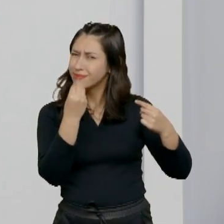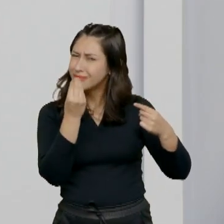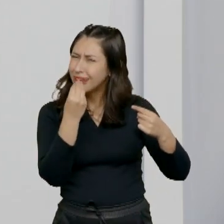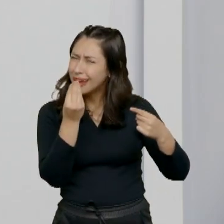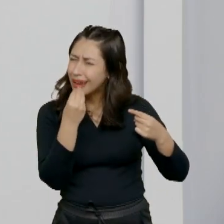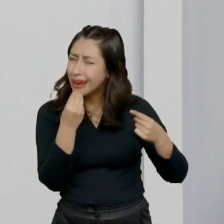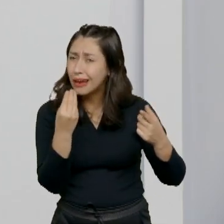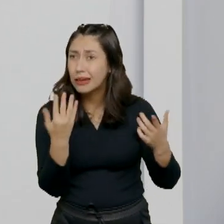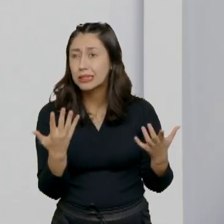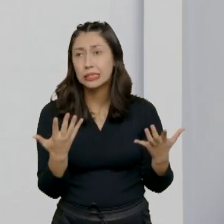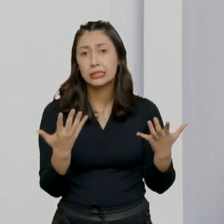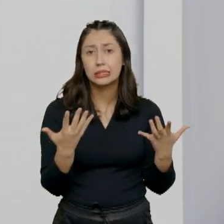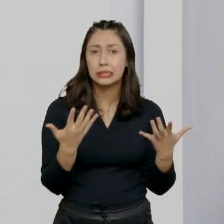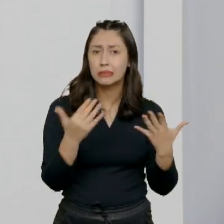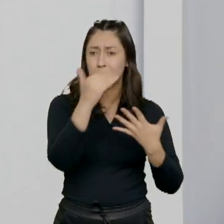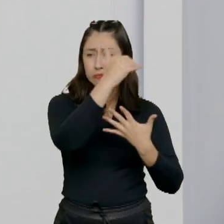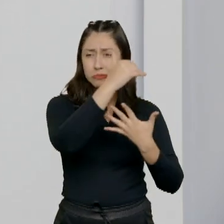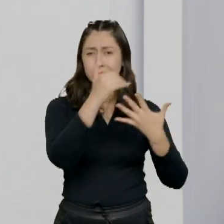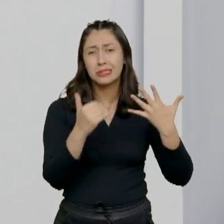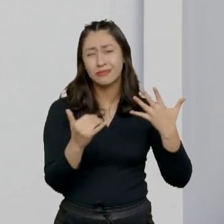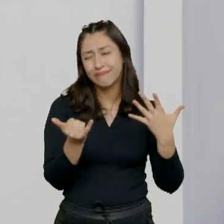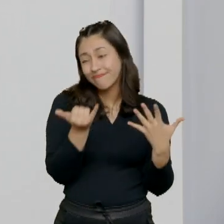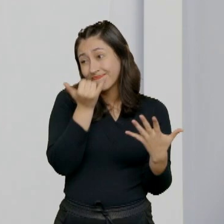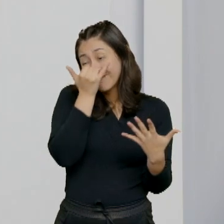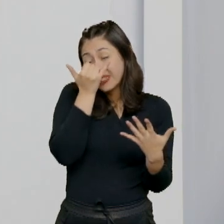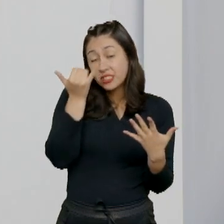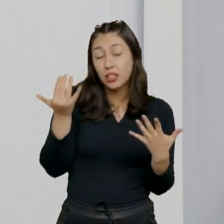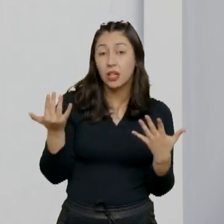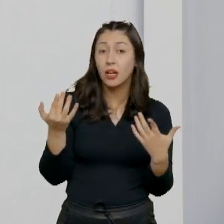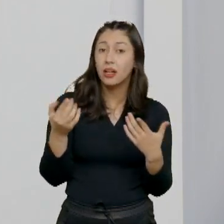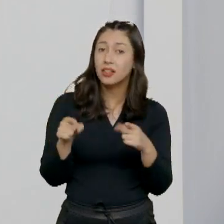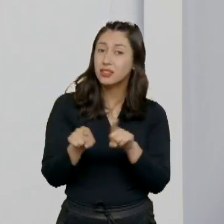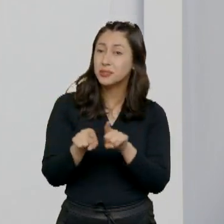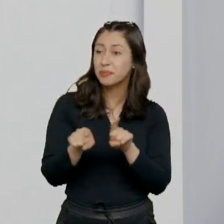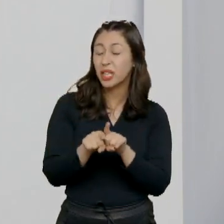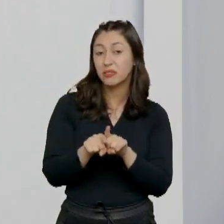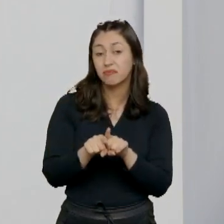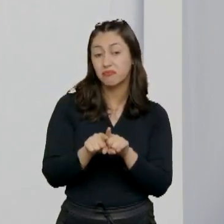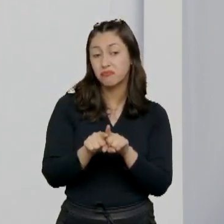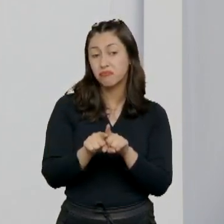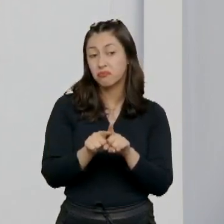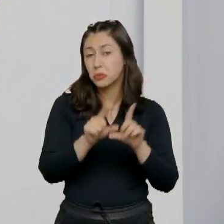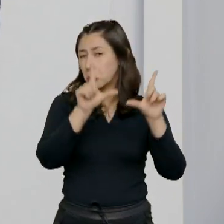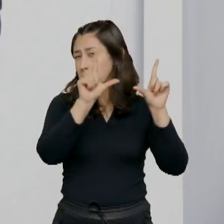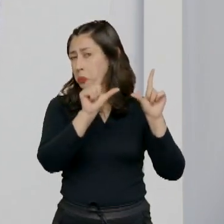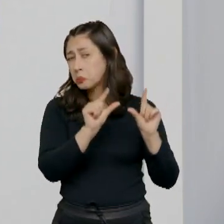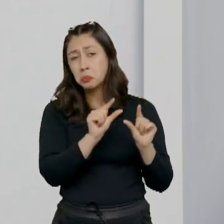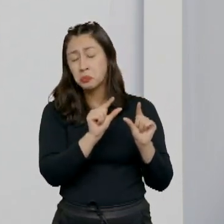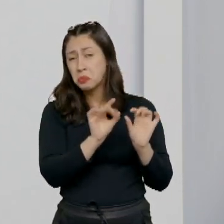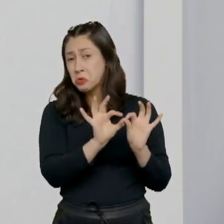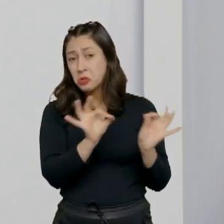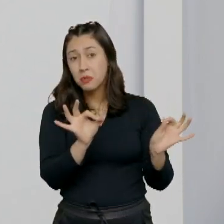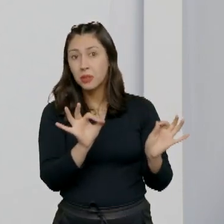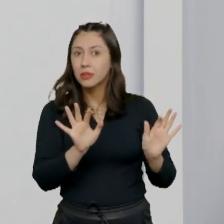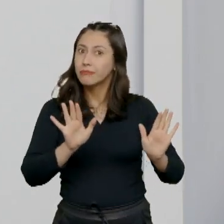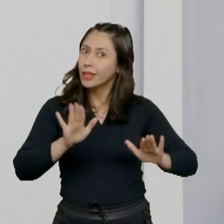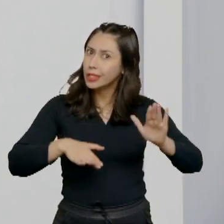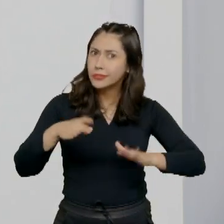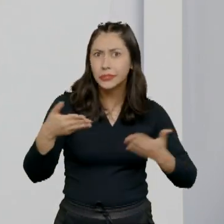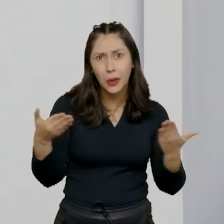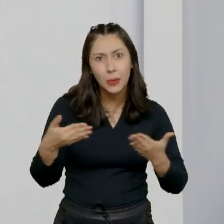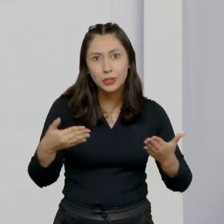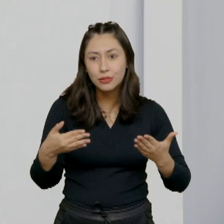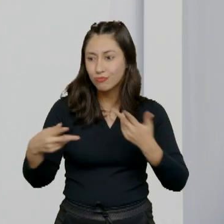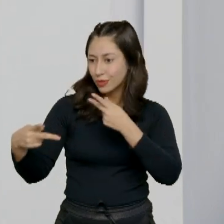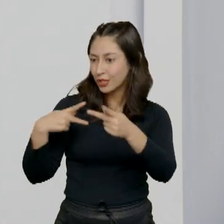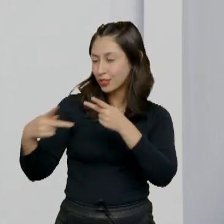né, em termos de classificação, até mesmo de expressão nacional do futsal brasileiro. Quem sabe hoje contra o Atlântico